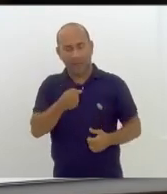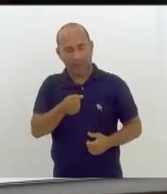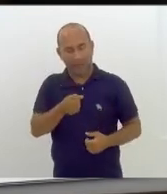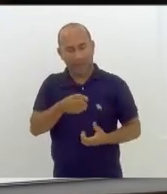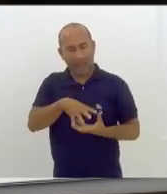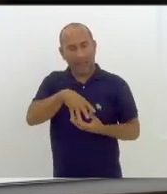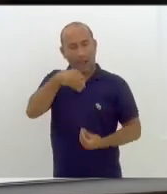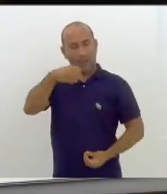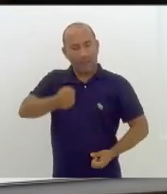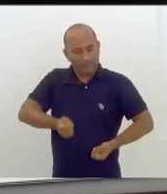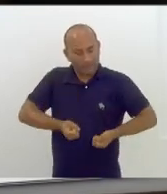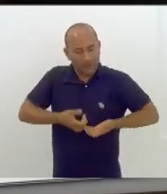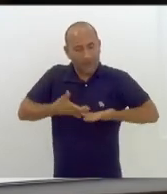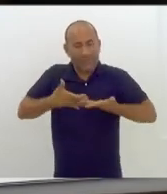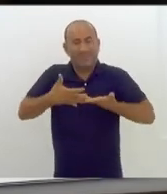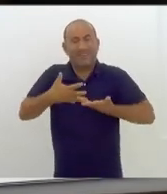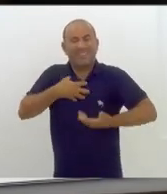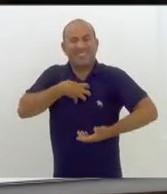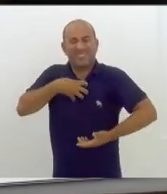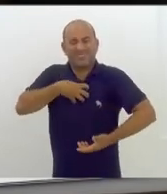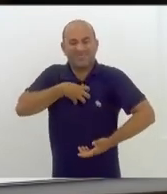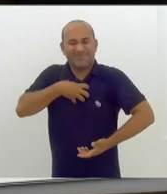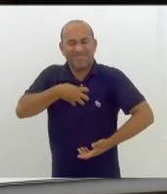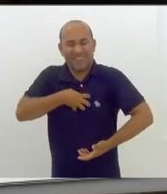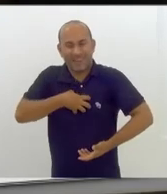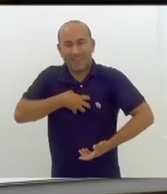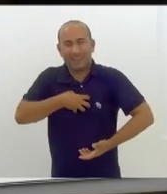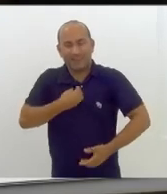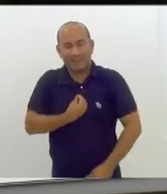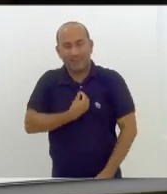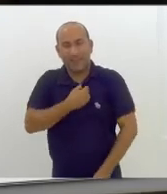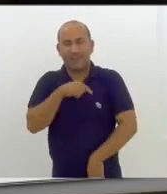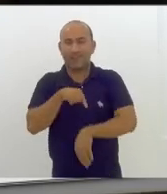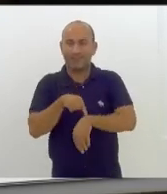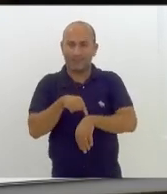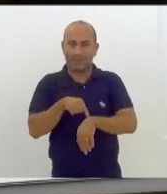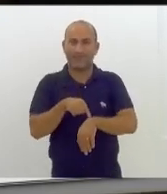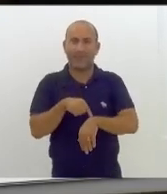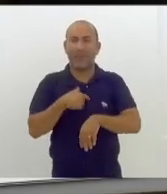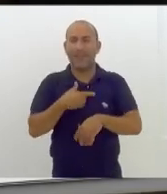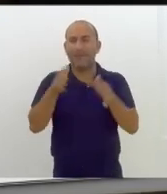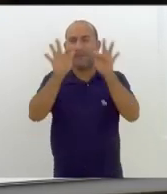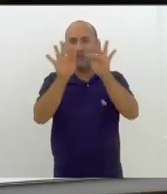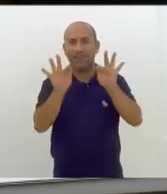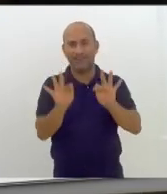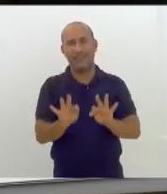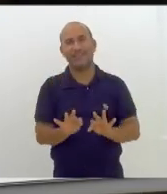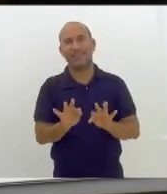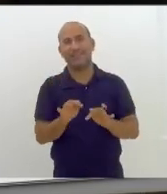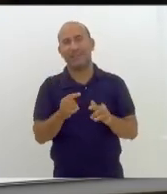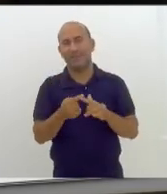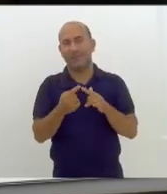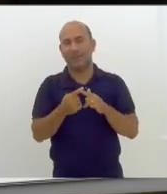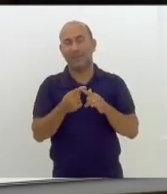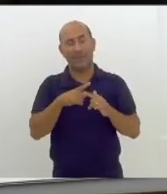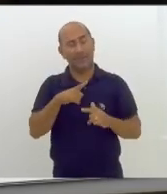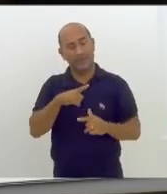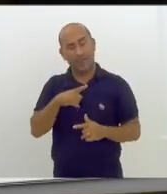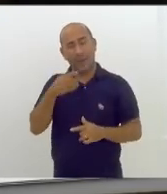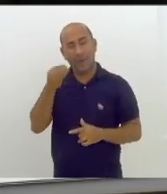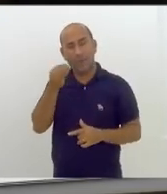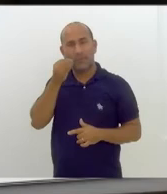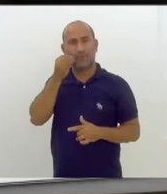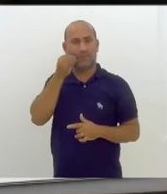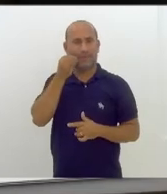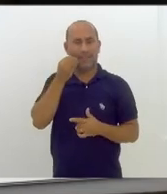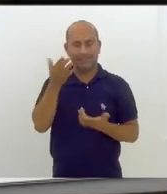ele tem a sensibilidade de vivenciar esse momento. Eu fico muito feliz, por outro lado, de eu ter a oportunidade